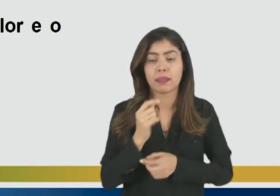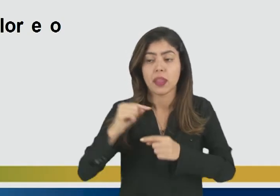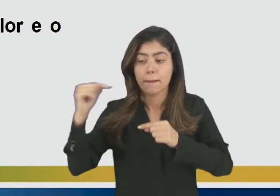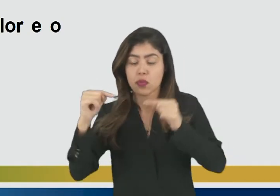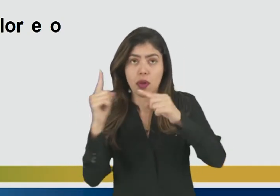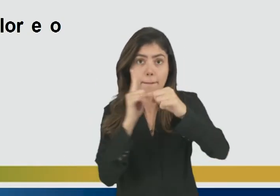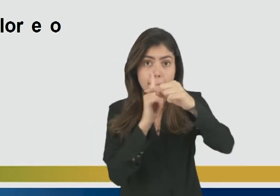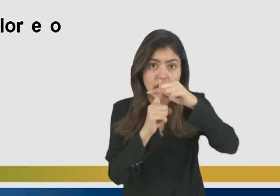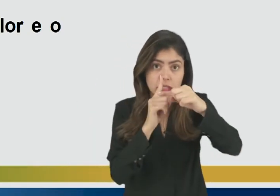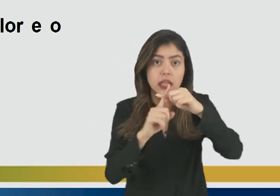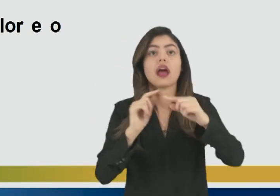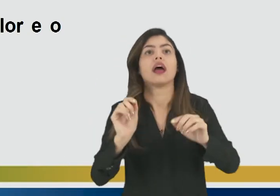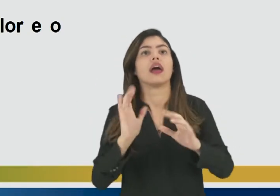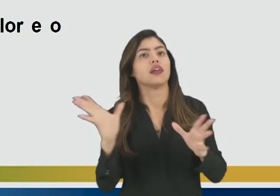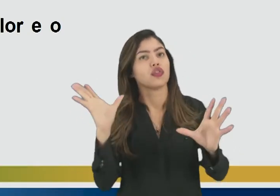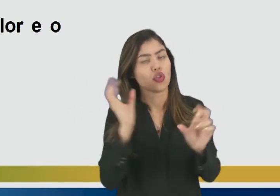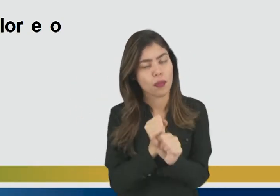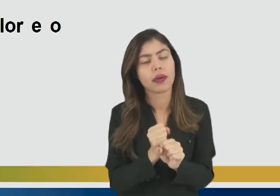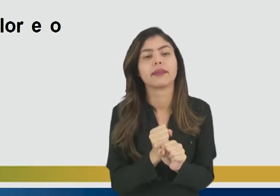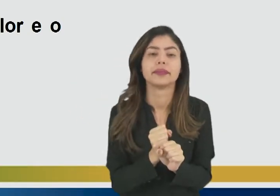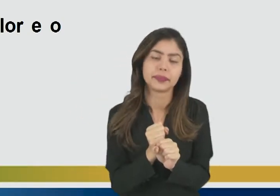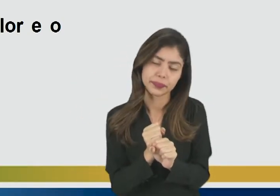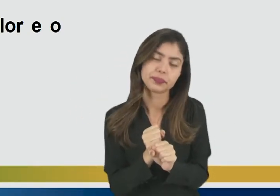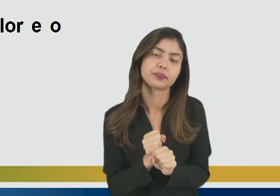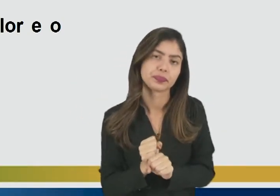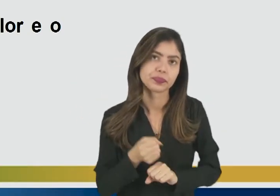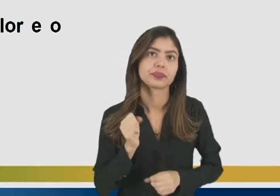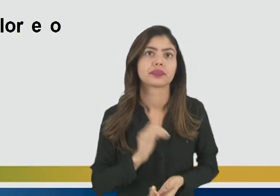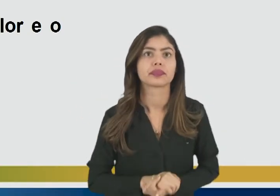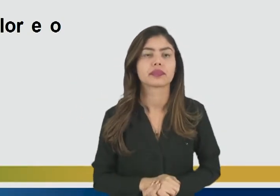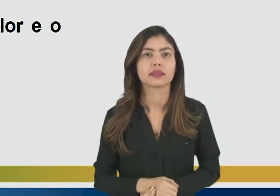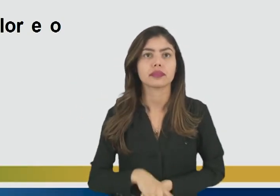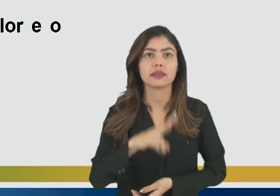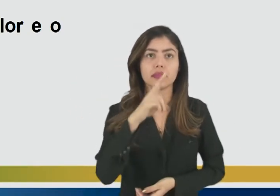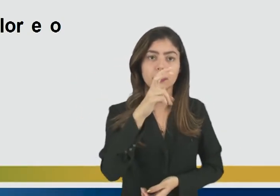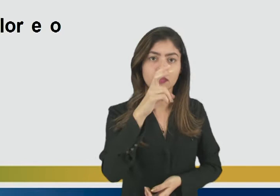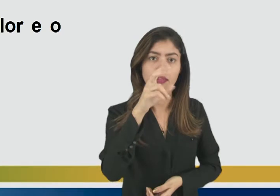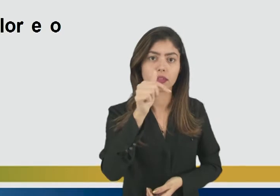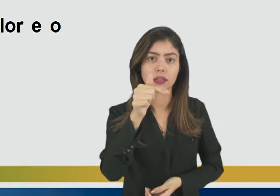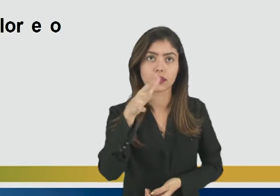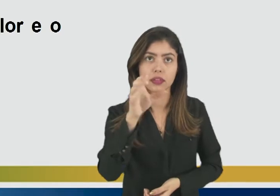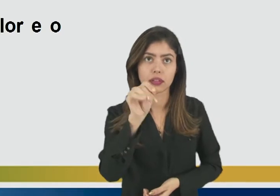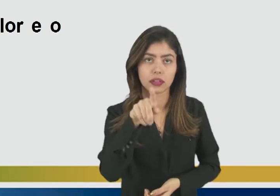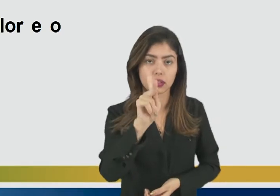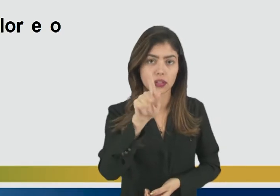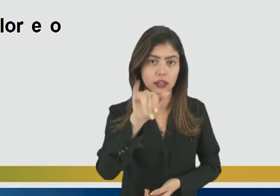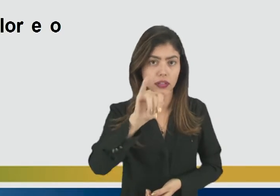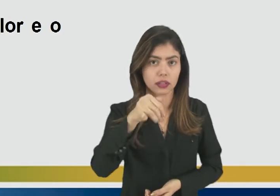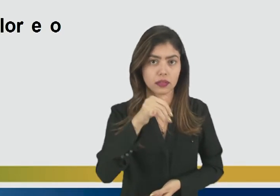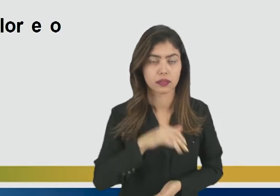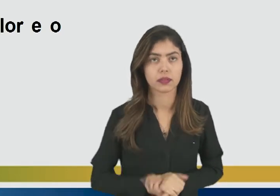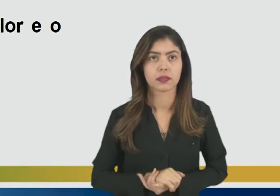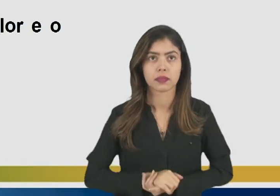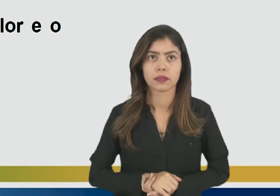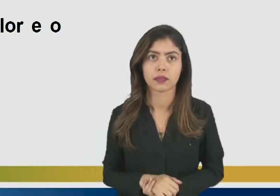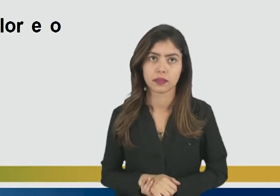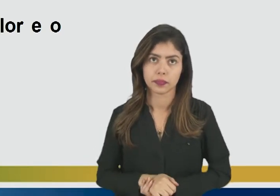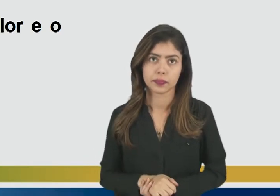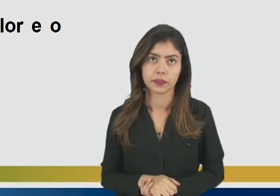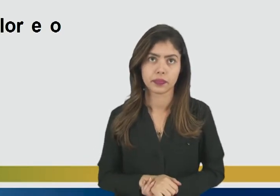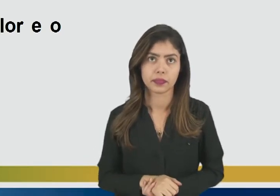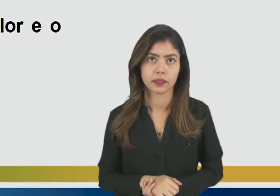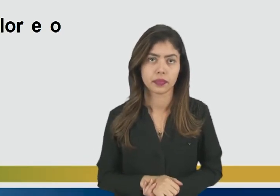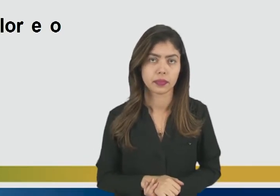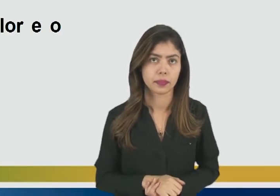mais. Sinais iguais, a gente soma e conserva o sinal. Então nós temos uma variação de entalpia de mais